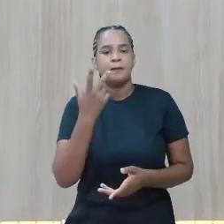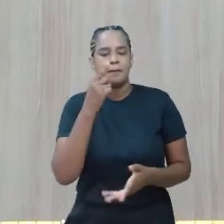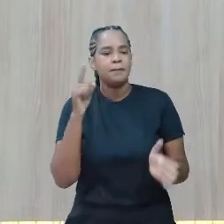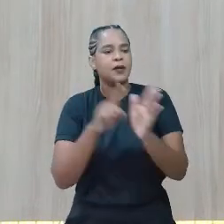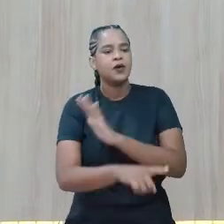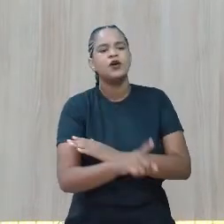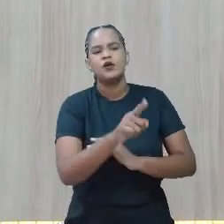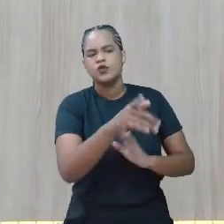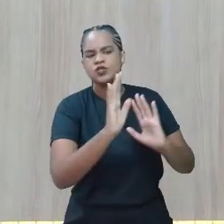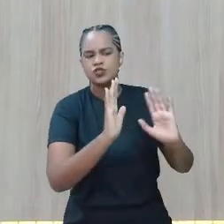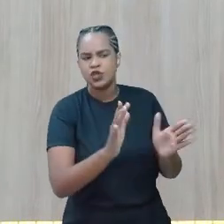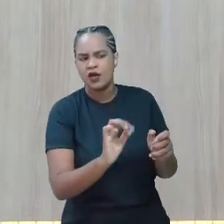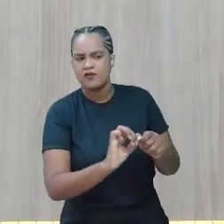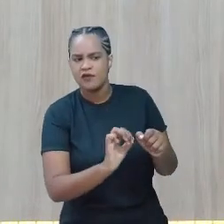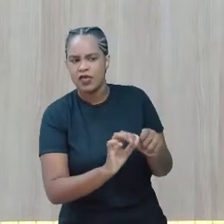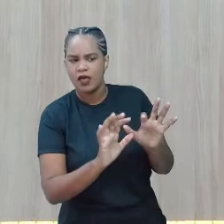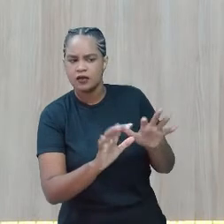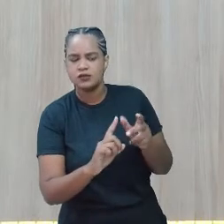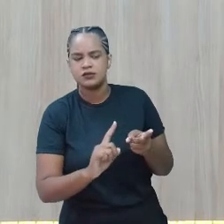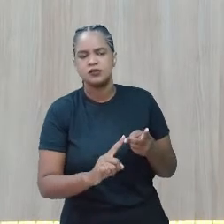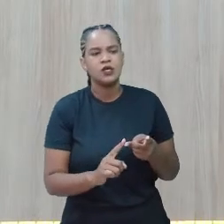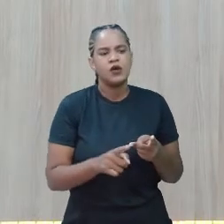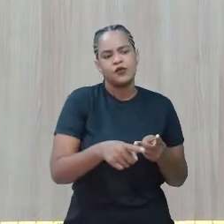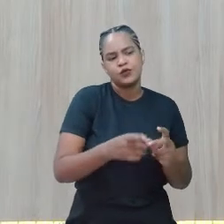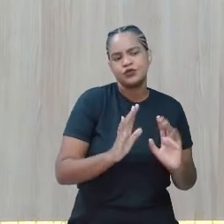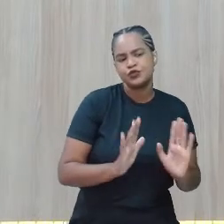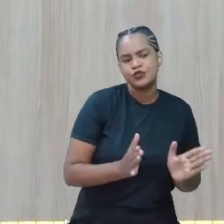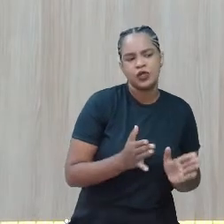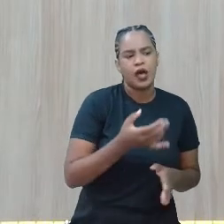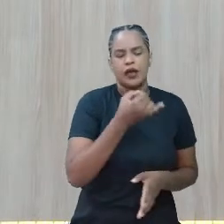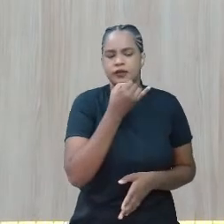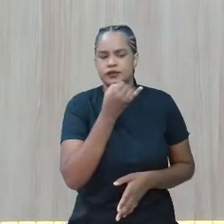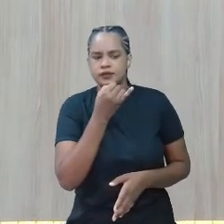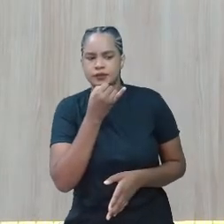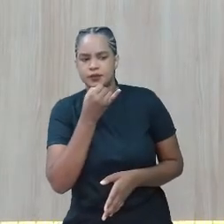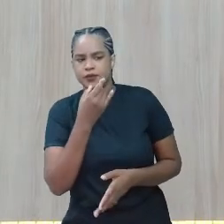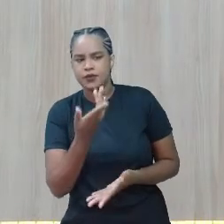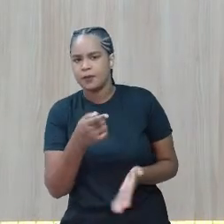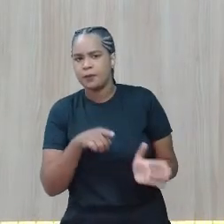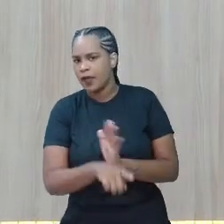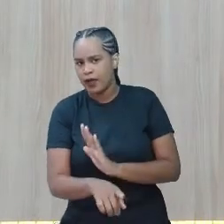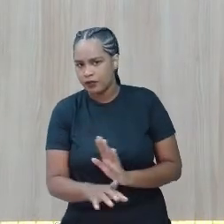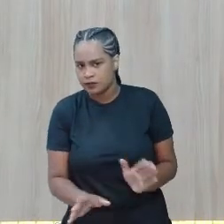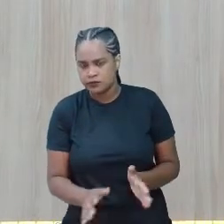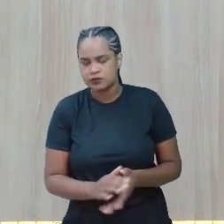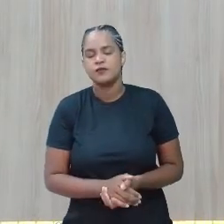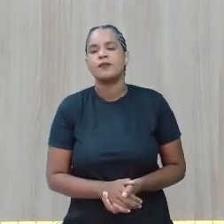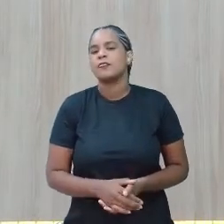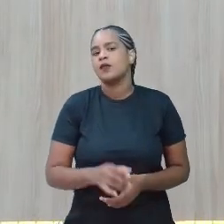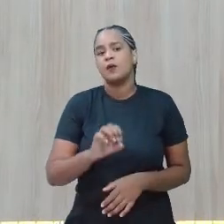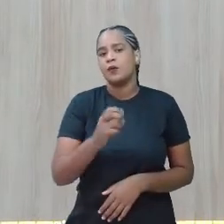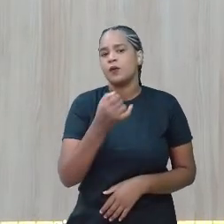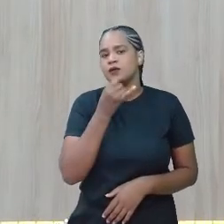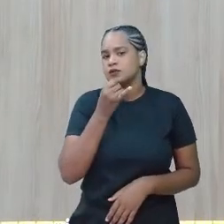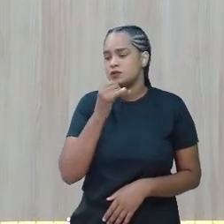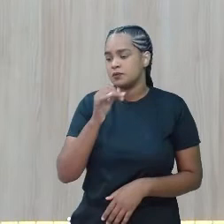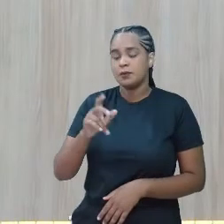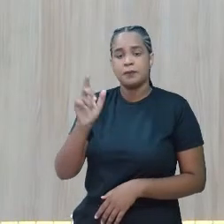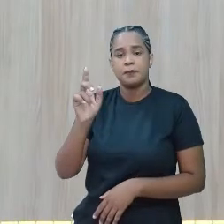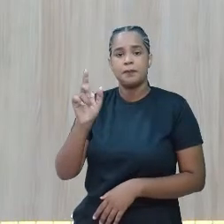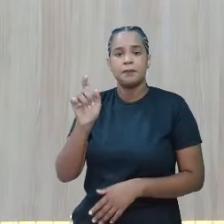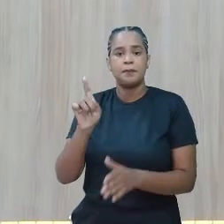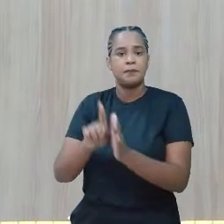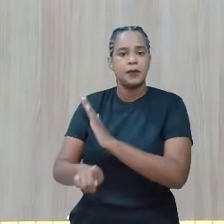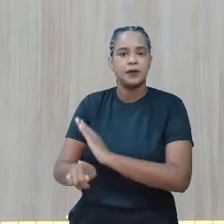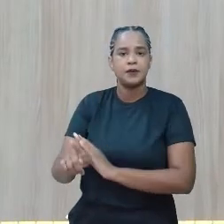isso? Você já perguntou a alguém, já fez essa pergunta para os seus pais? E aí tem várias,